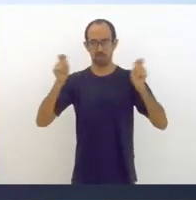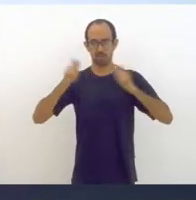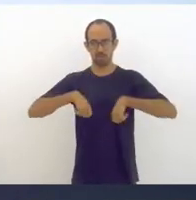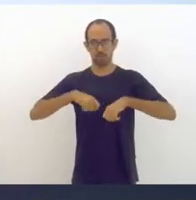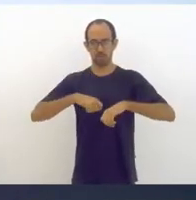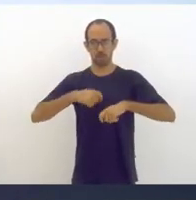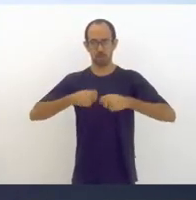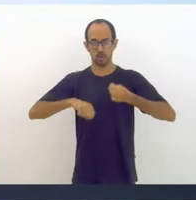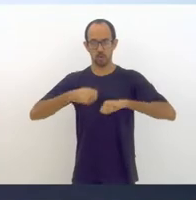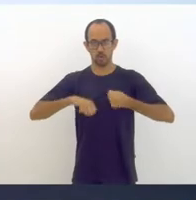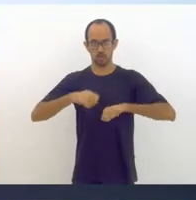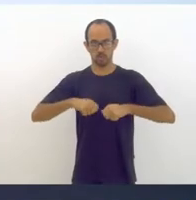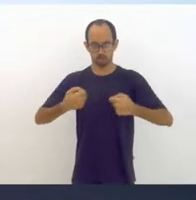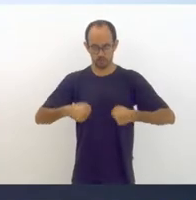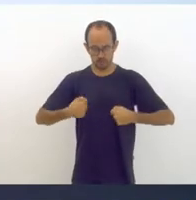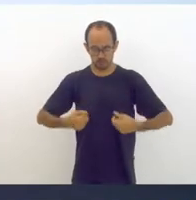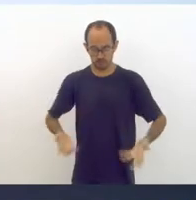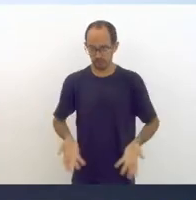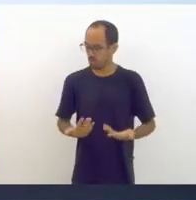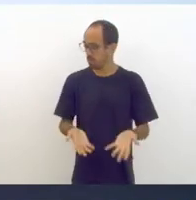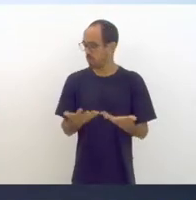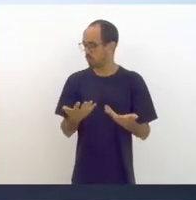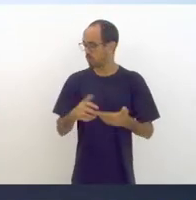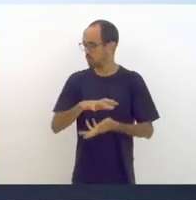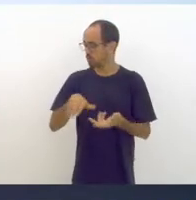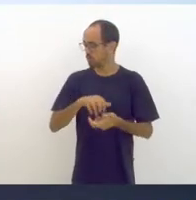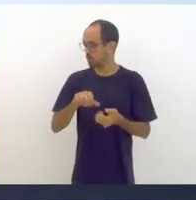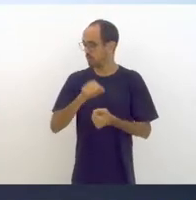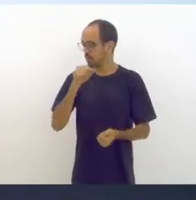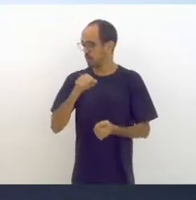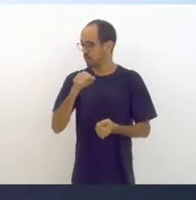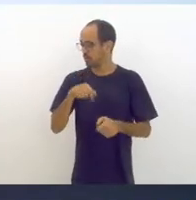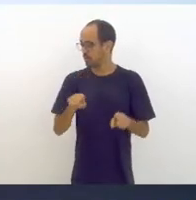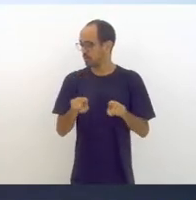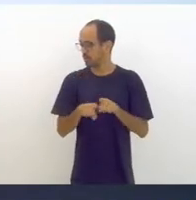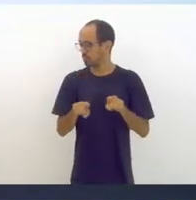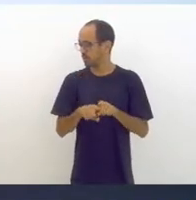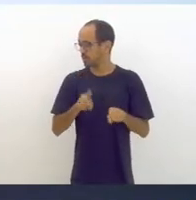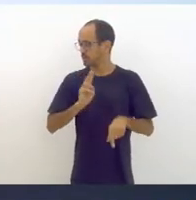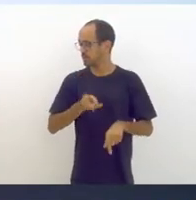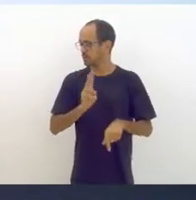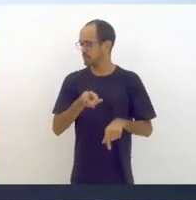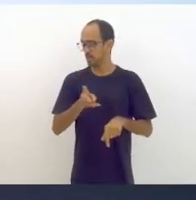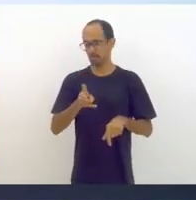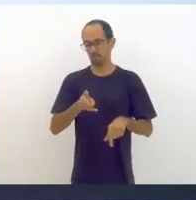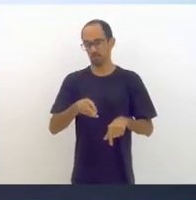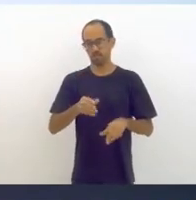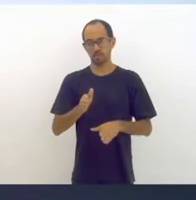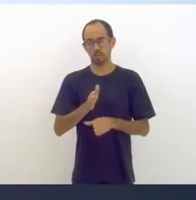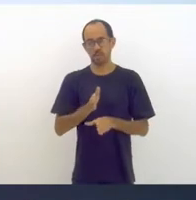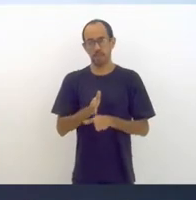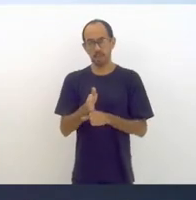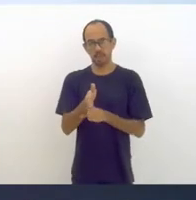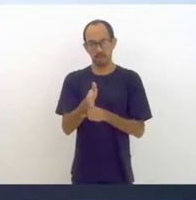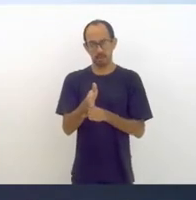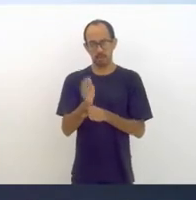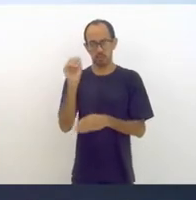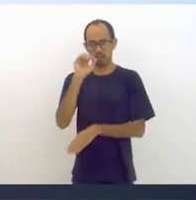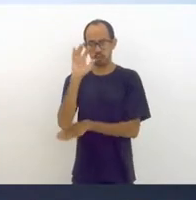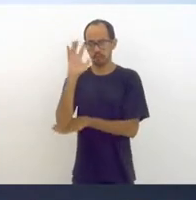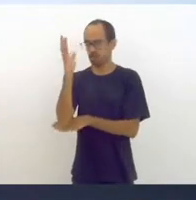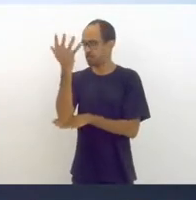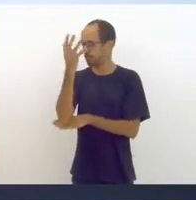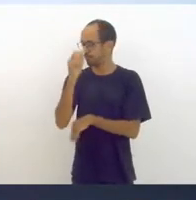ser promovido de modo sustentável e sempre em harmonia com o meio ambiente, contribuindo, por fim,